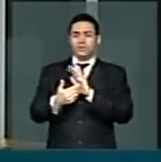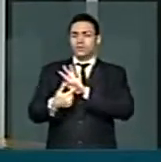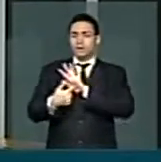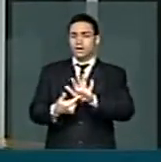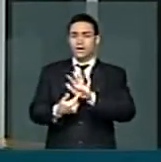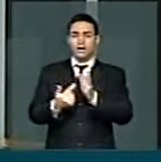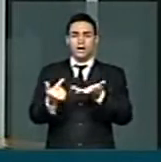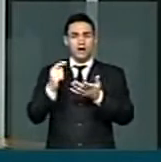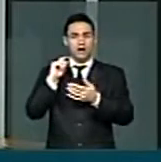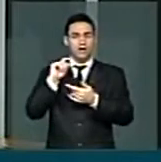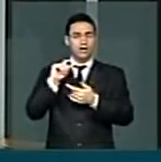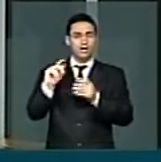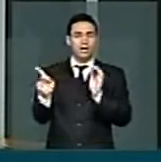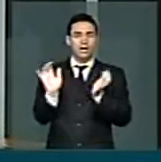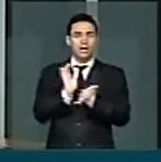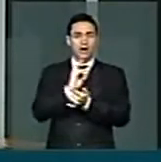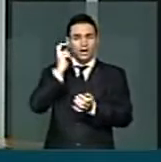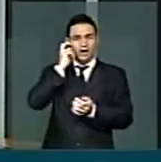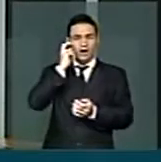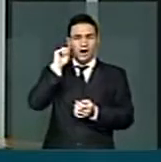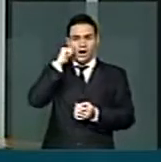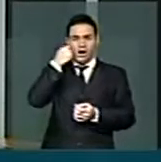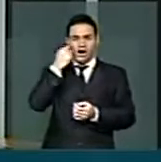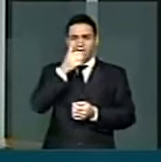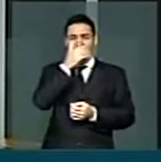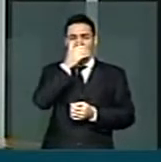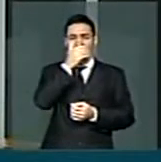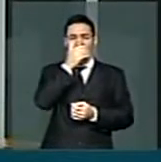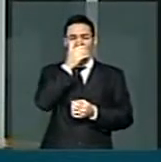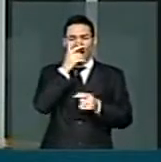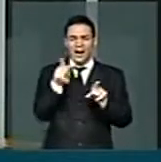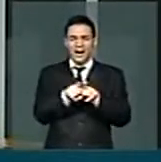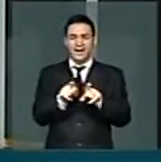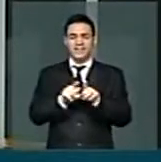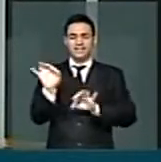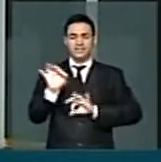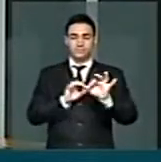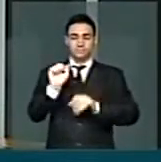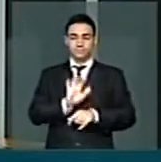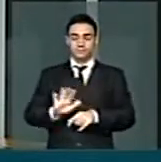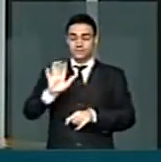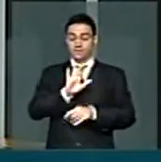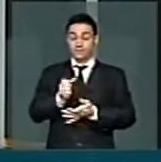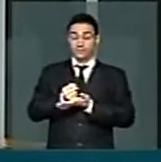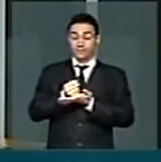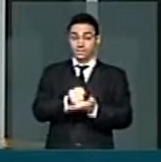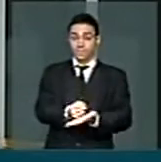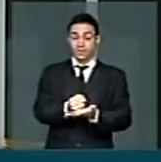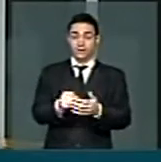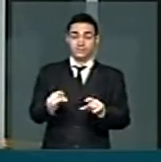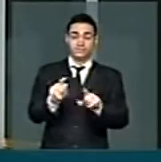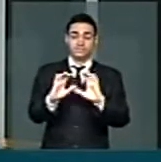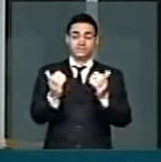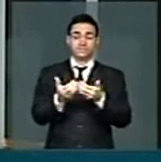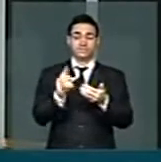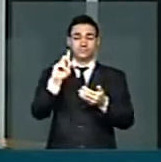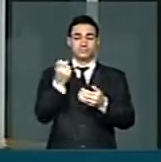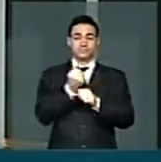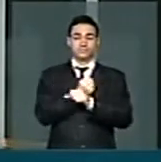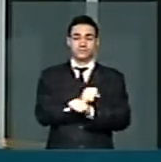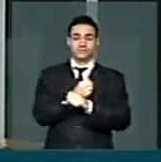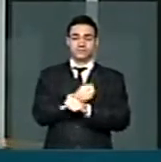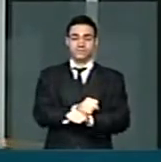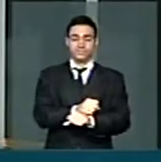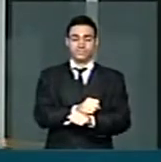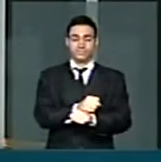cultura afro-brasileira. Do mesmo modo, os planos nacionais de assistência e manutenção das comunidades quilombolas,